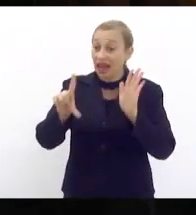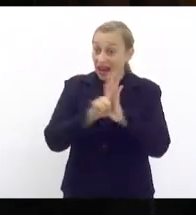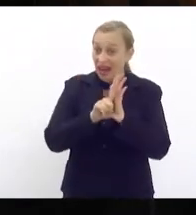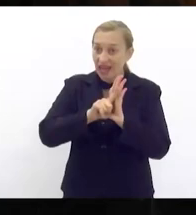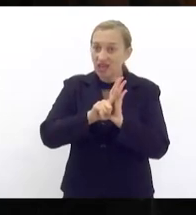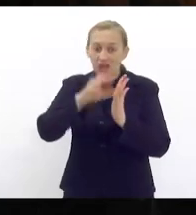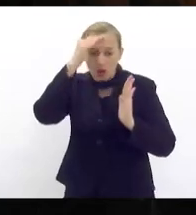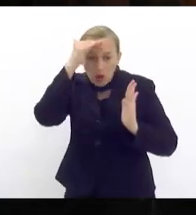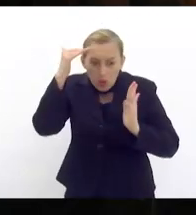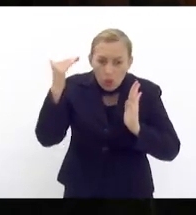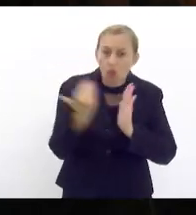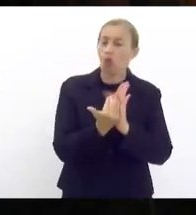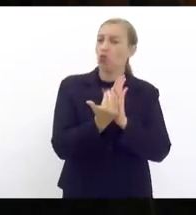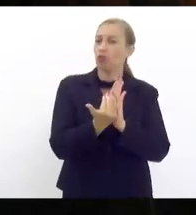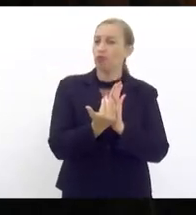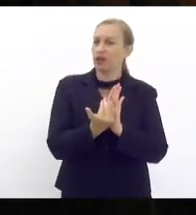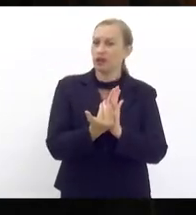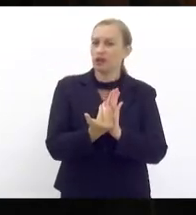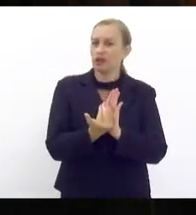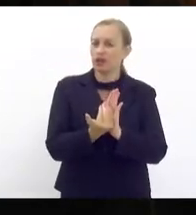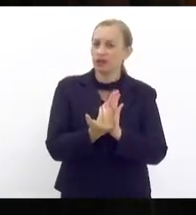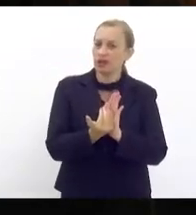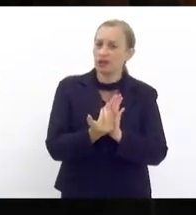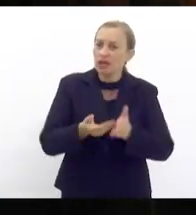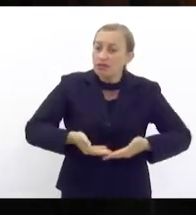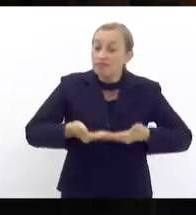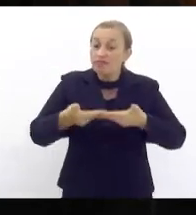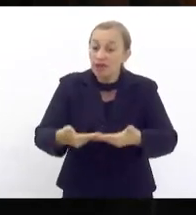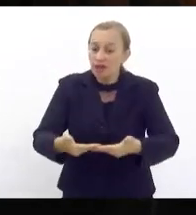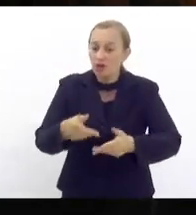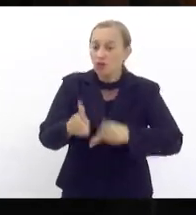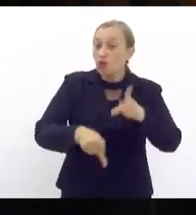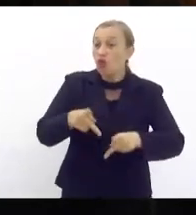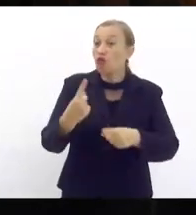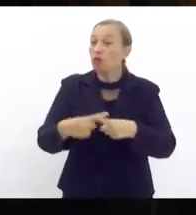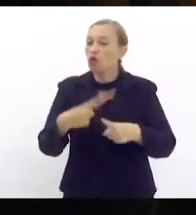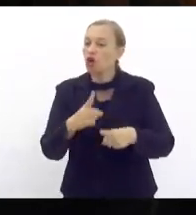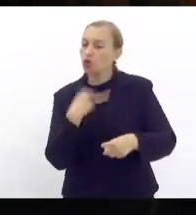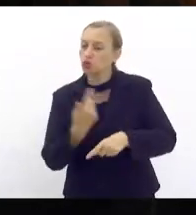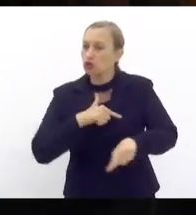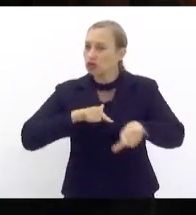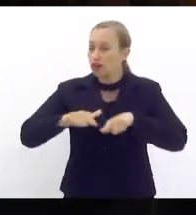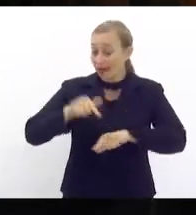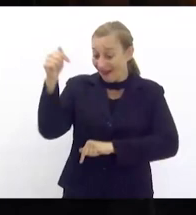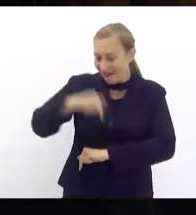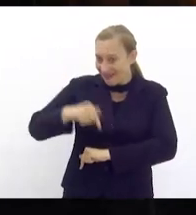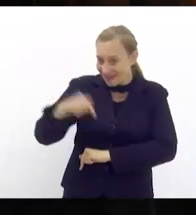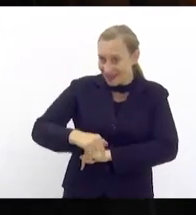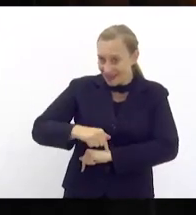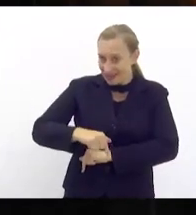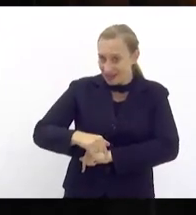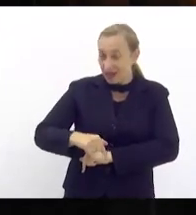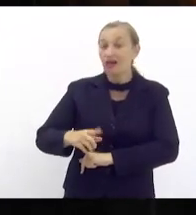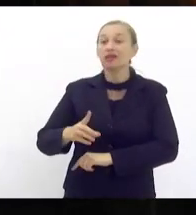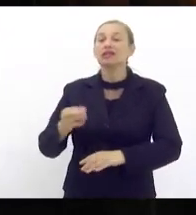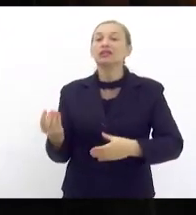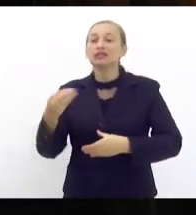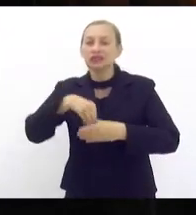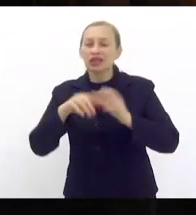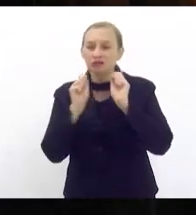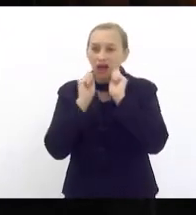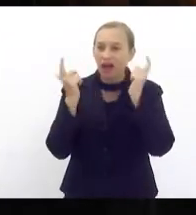saiam do papel e sejam entregues para a população porque o nosso trabalho aqui feito dentro da Assembleia